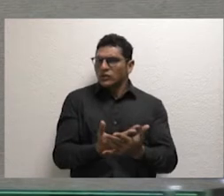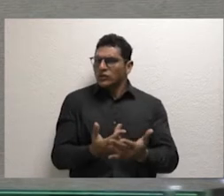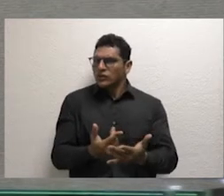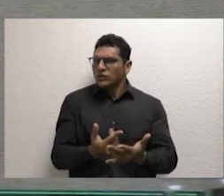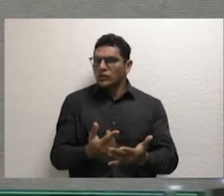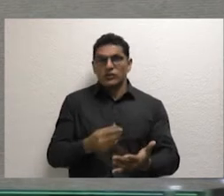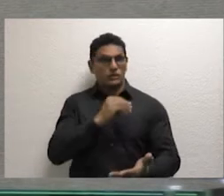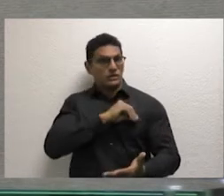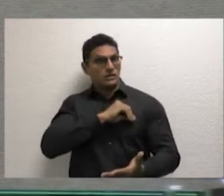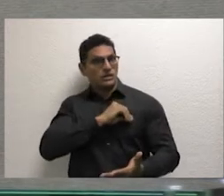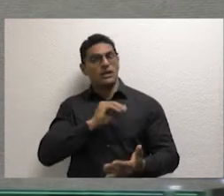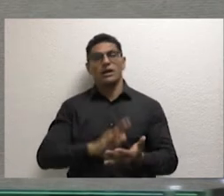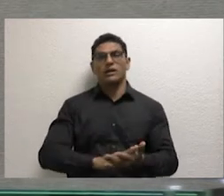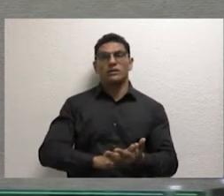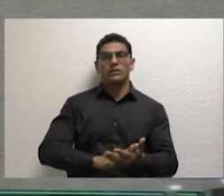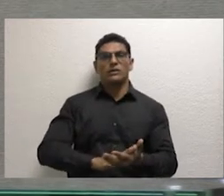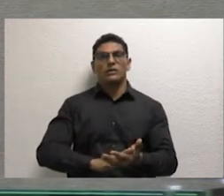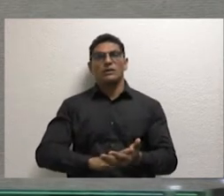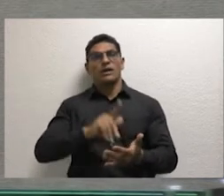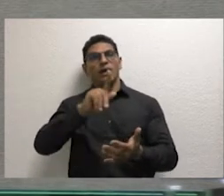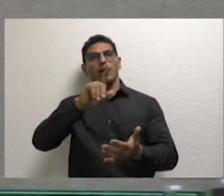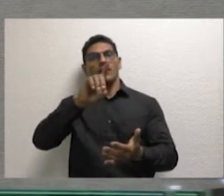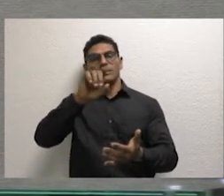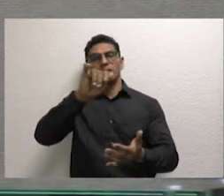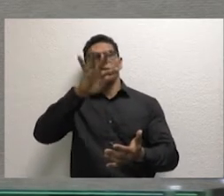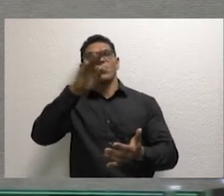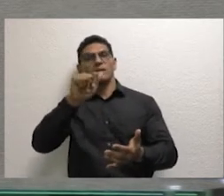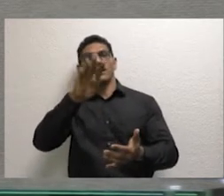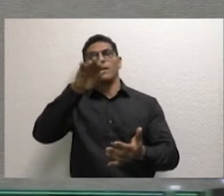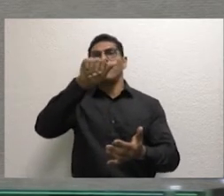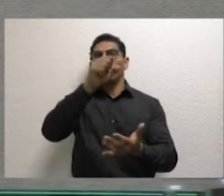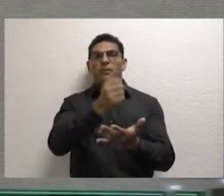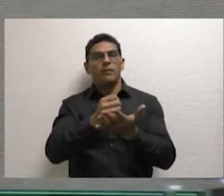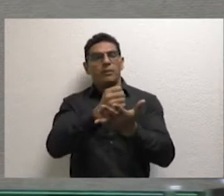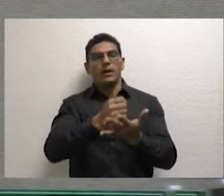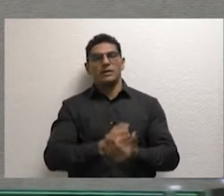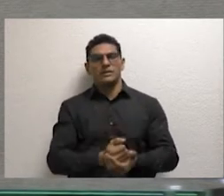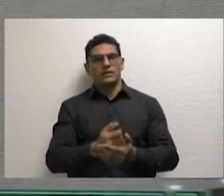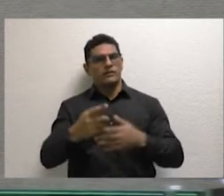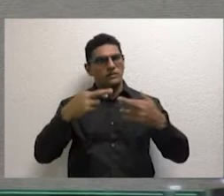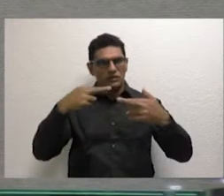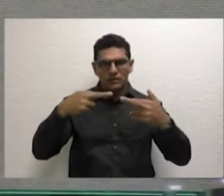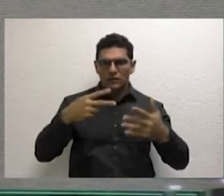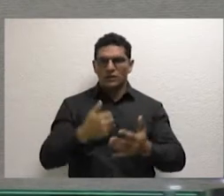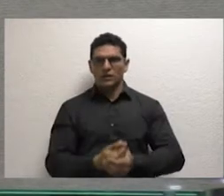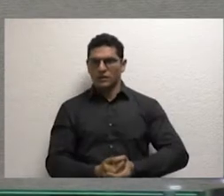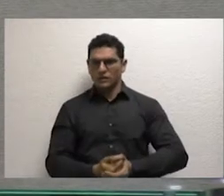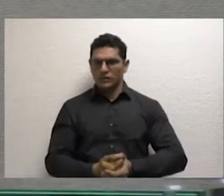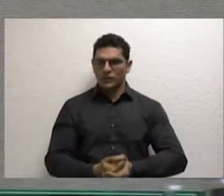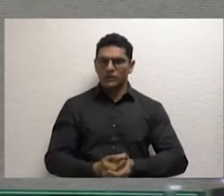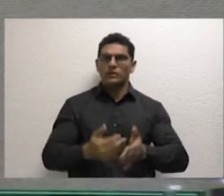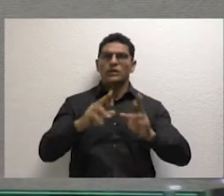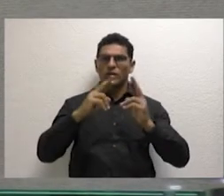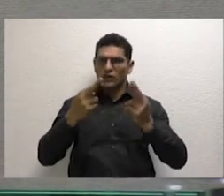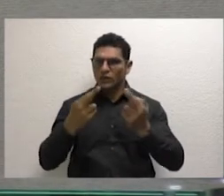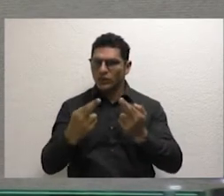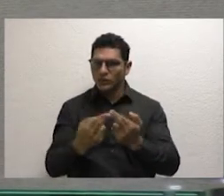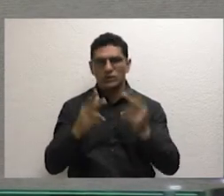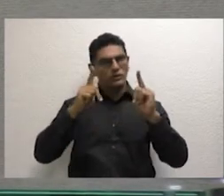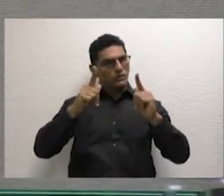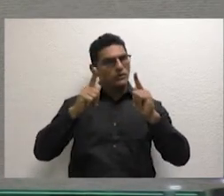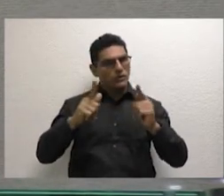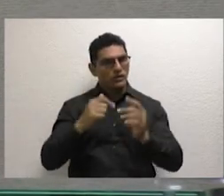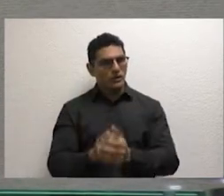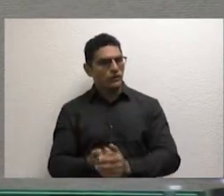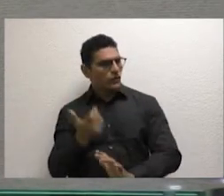e da data base que vocês estão discutindo e eu tenho certeza que o movimento assim como conseguiu